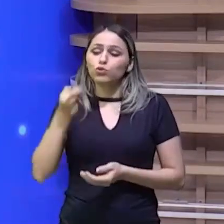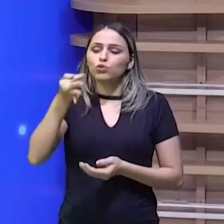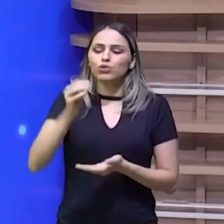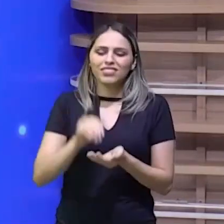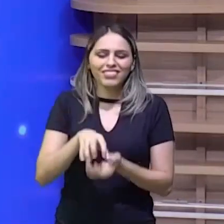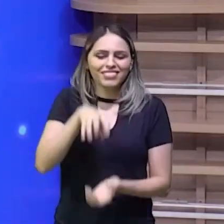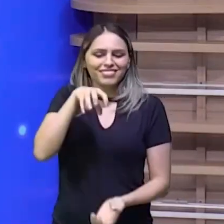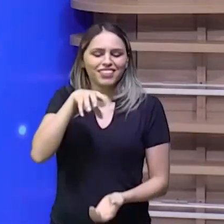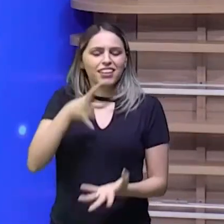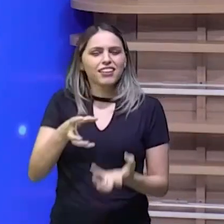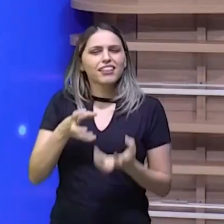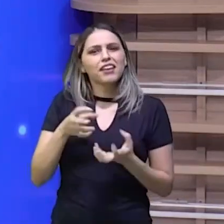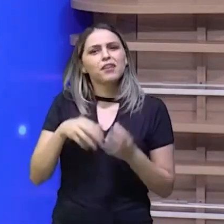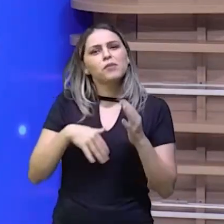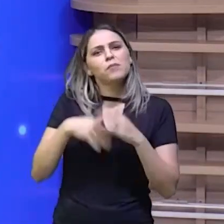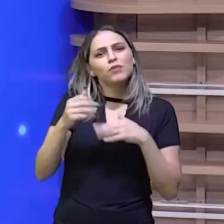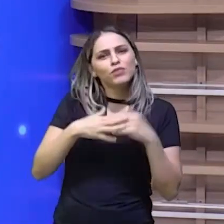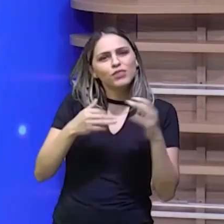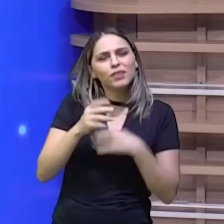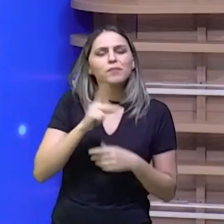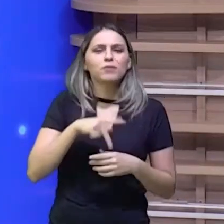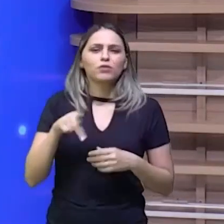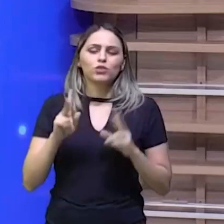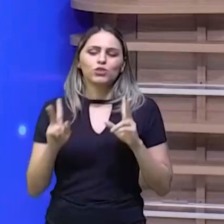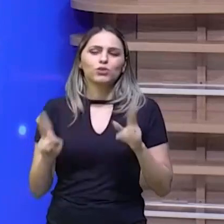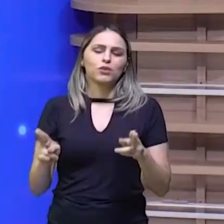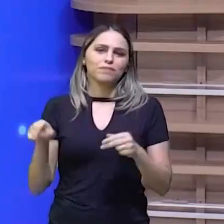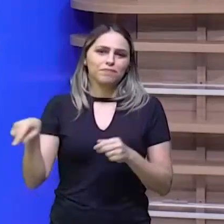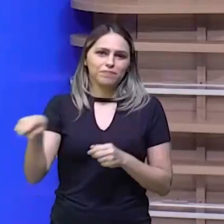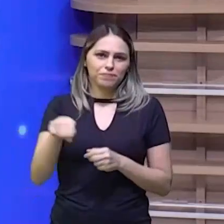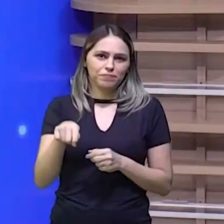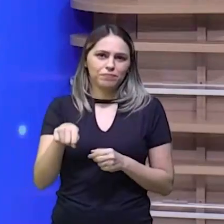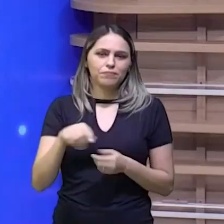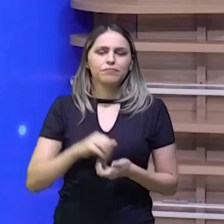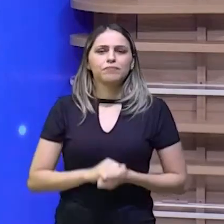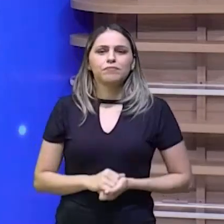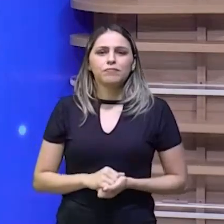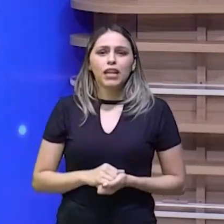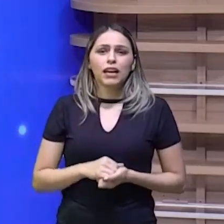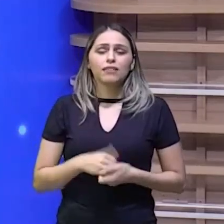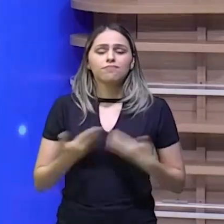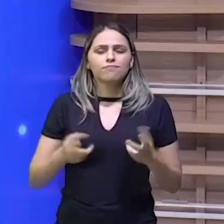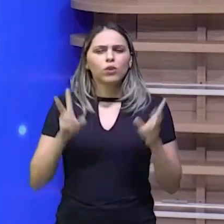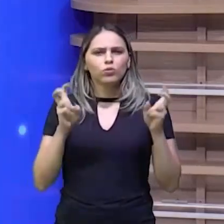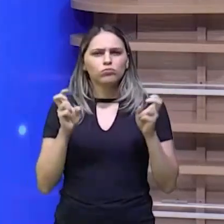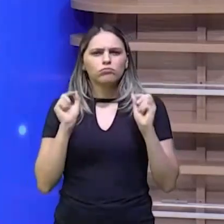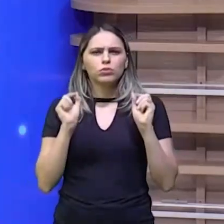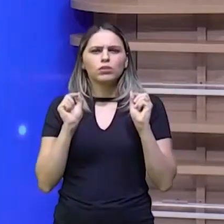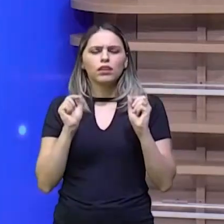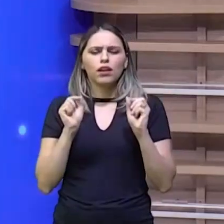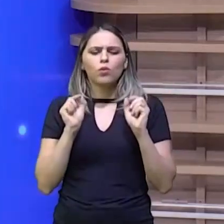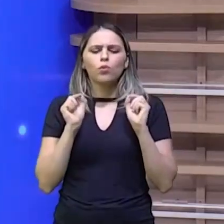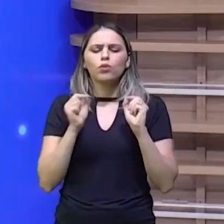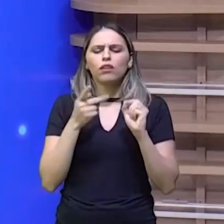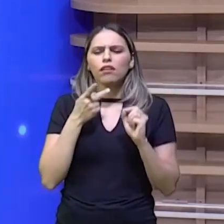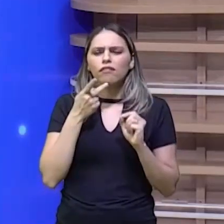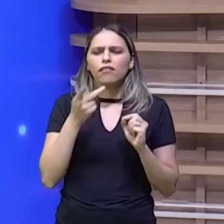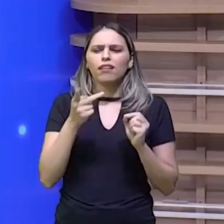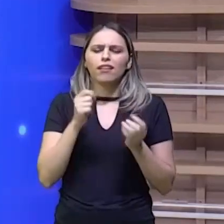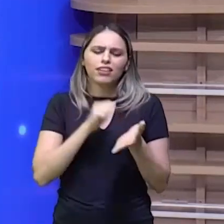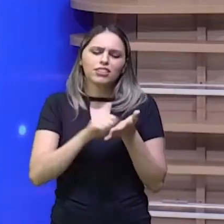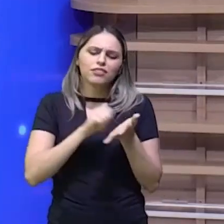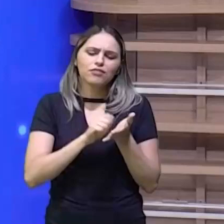tal qual como eu sou agora. Entenderam? O assunto é aquilo que vocês querem dizer na carta,